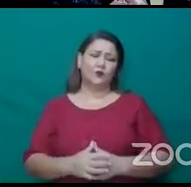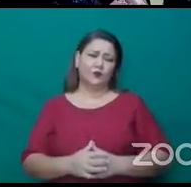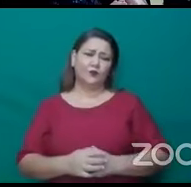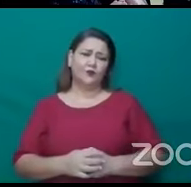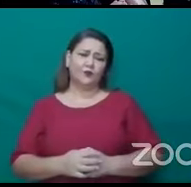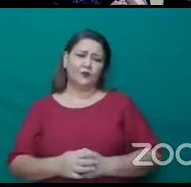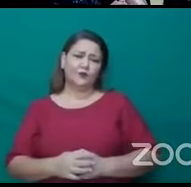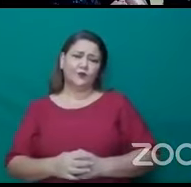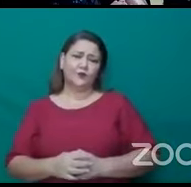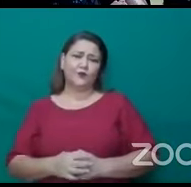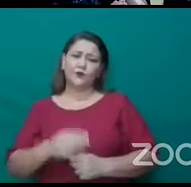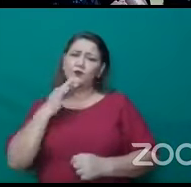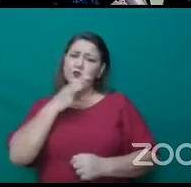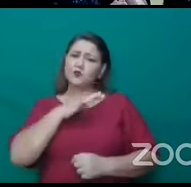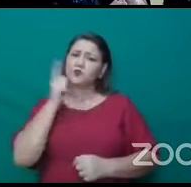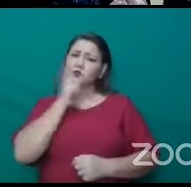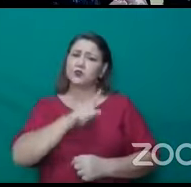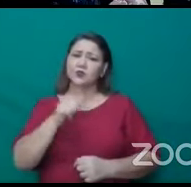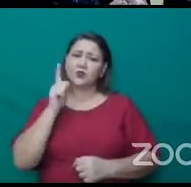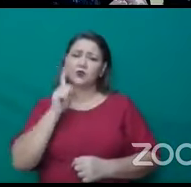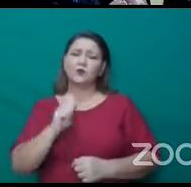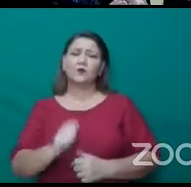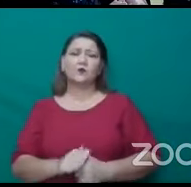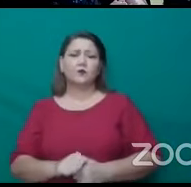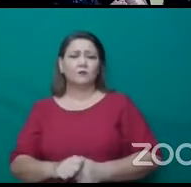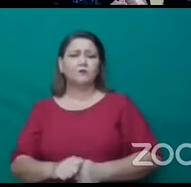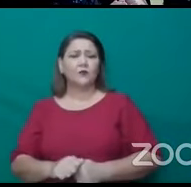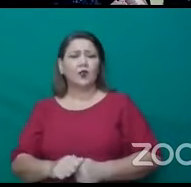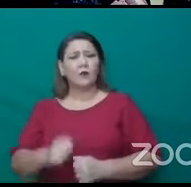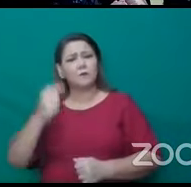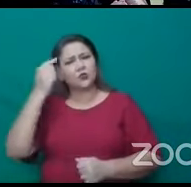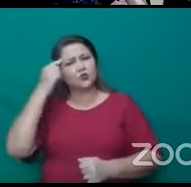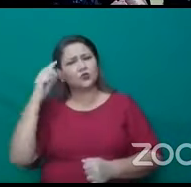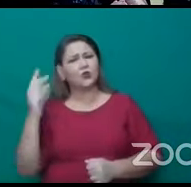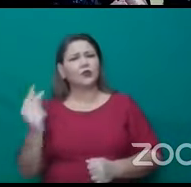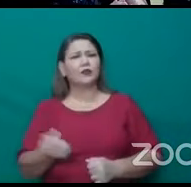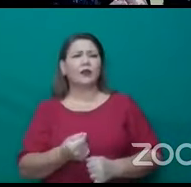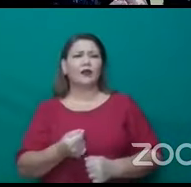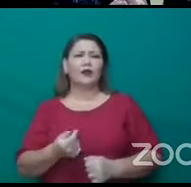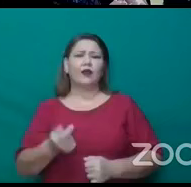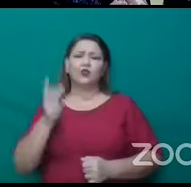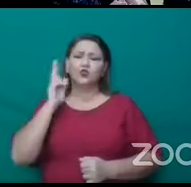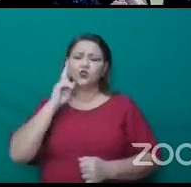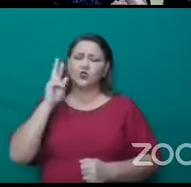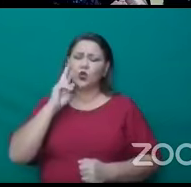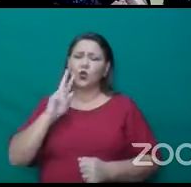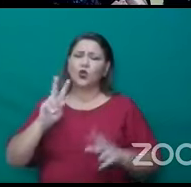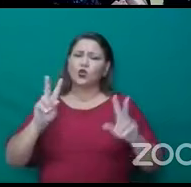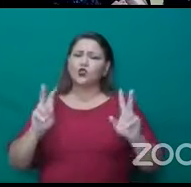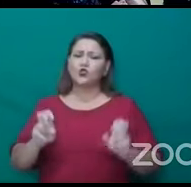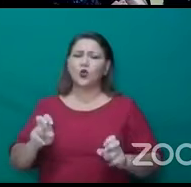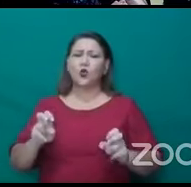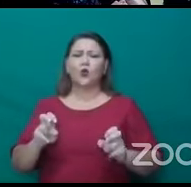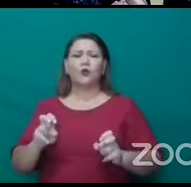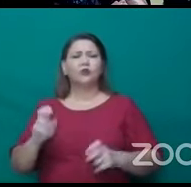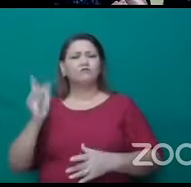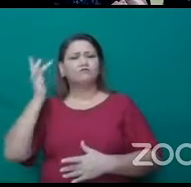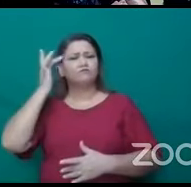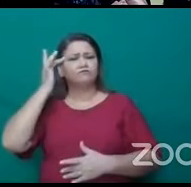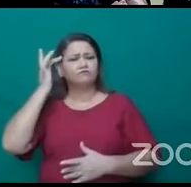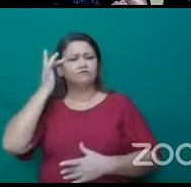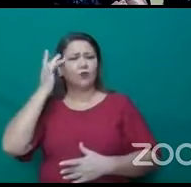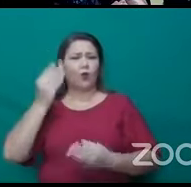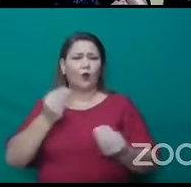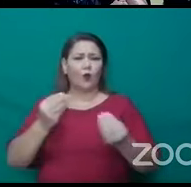eu acho que funcionou, foi pensado sim. E foi uma ideia de trazer um pouco a história também sobre o amadurecimento, sabe? No, na forma